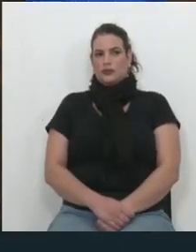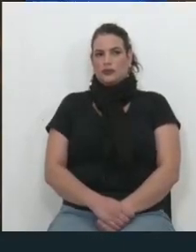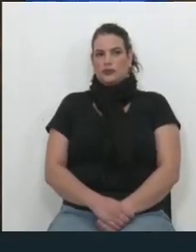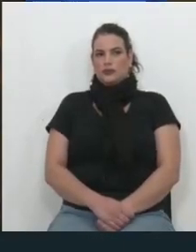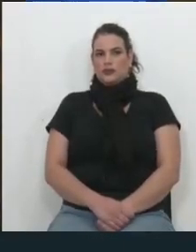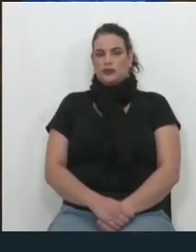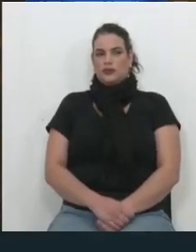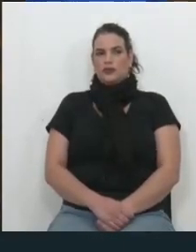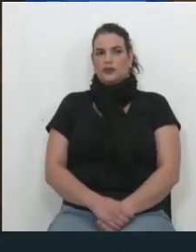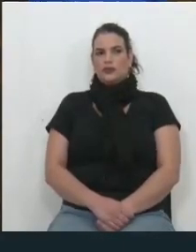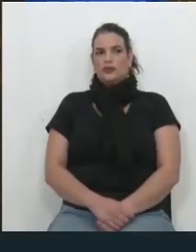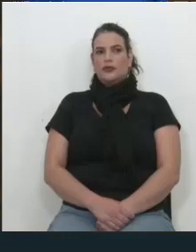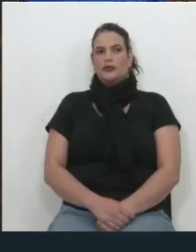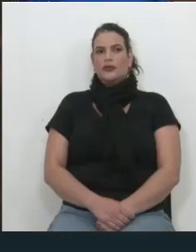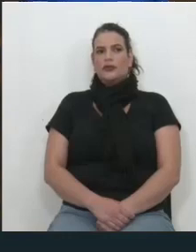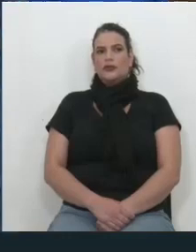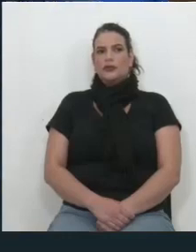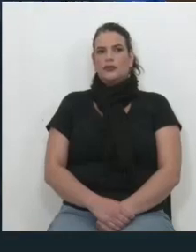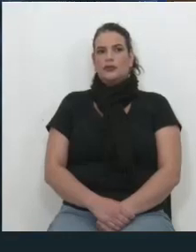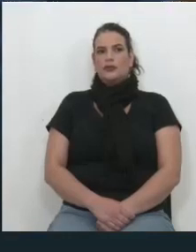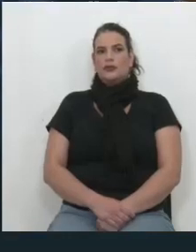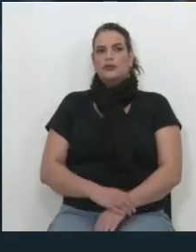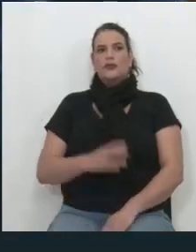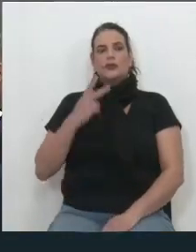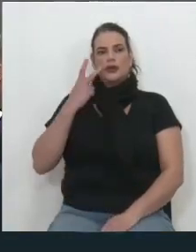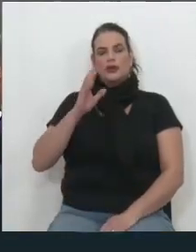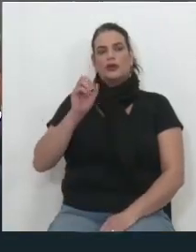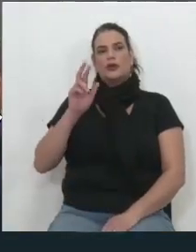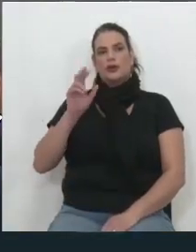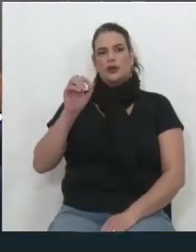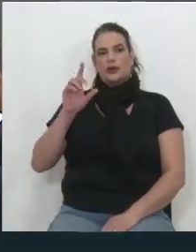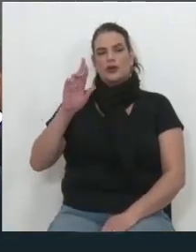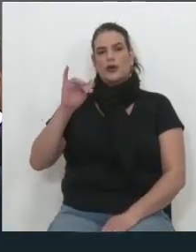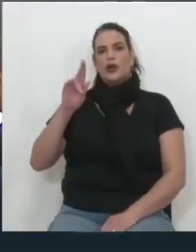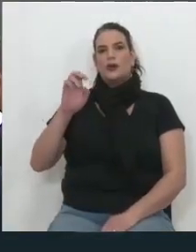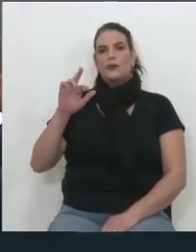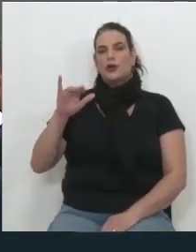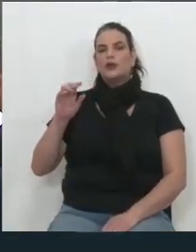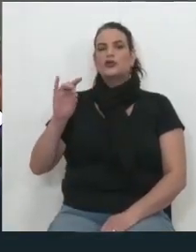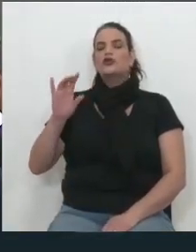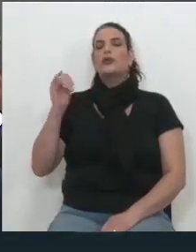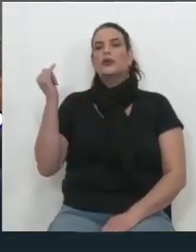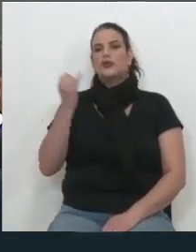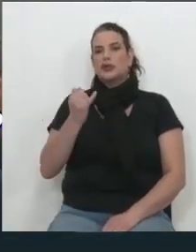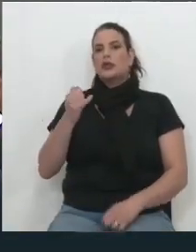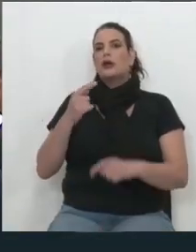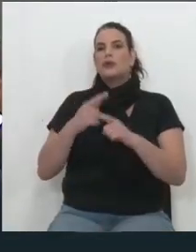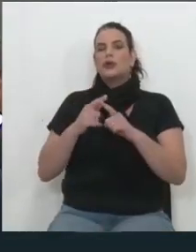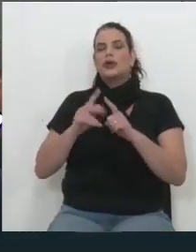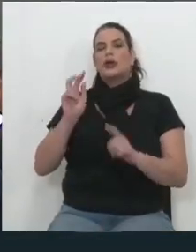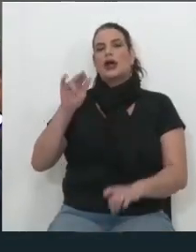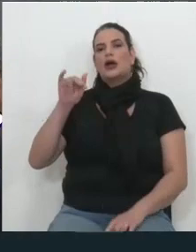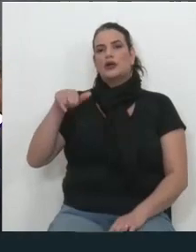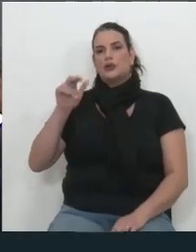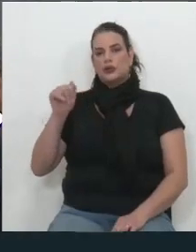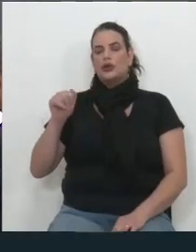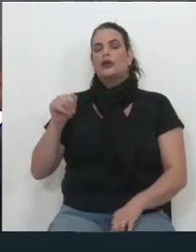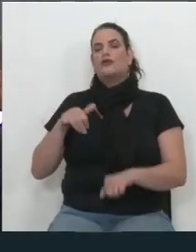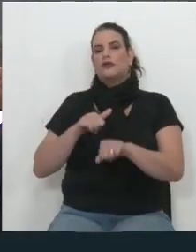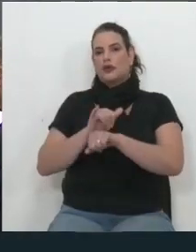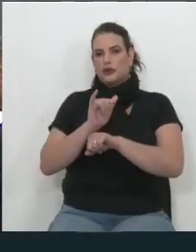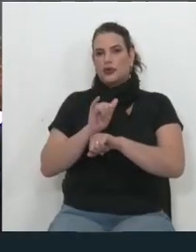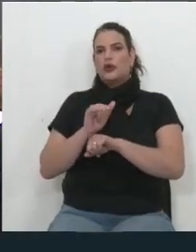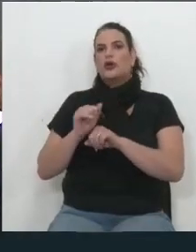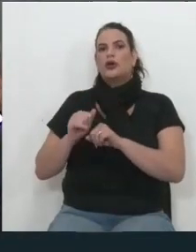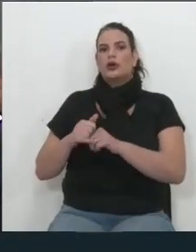Pela ordem, senhor presidente. Questão de ordem, vereadora Carol Ribeiro. Para justificar a ausência da vereadora Karina Soutur por compromissos